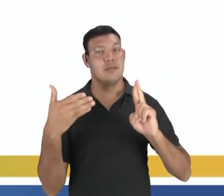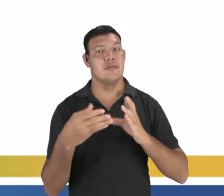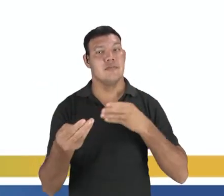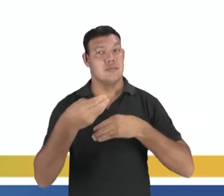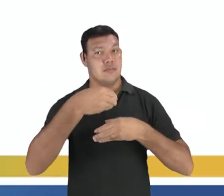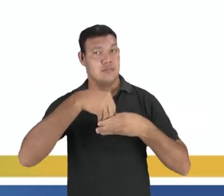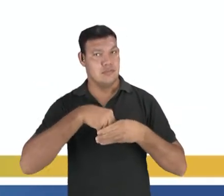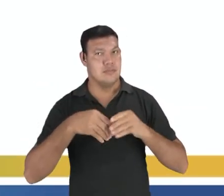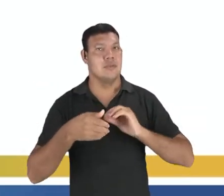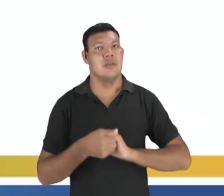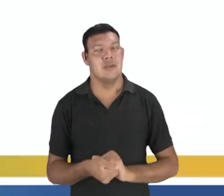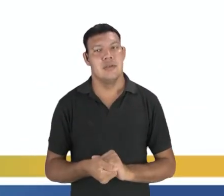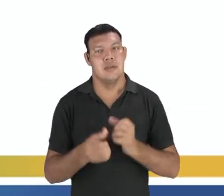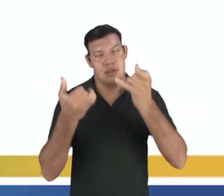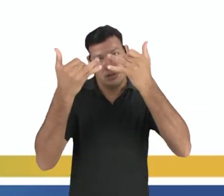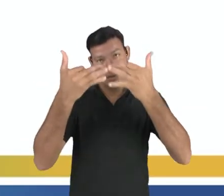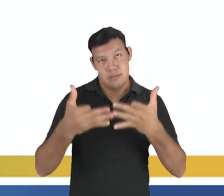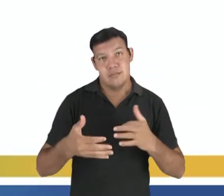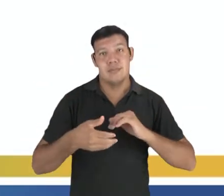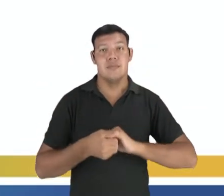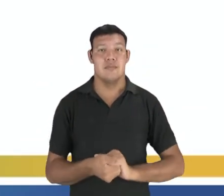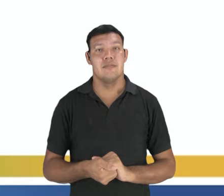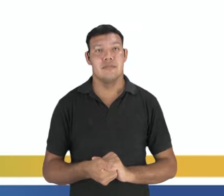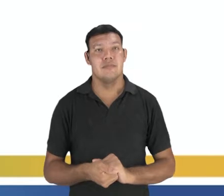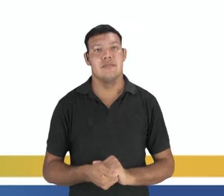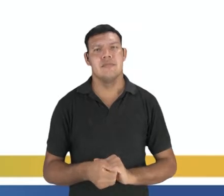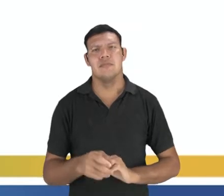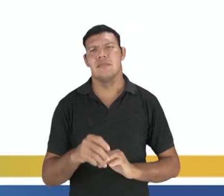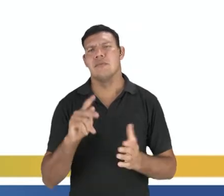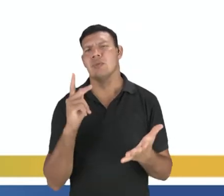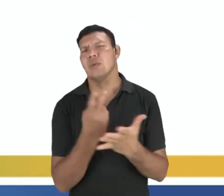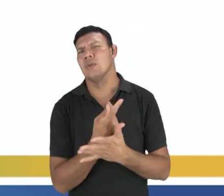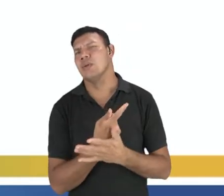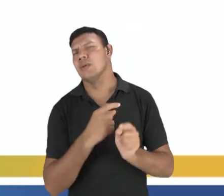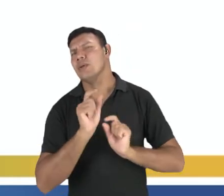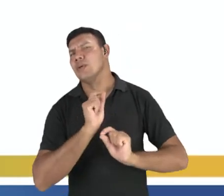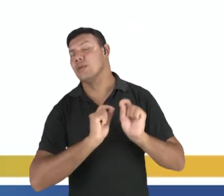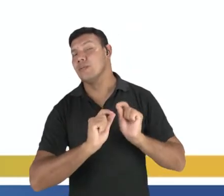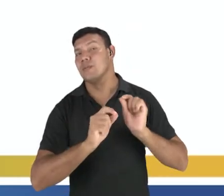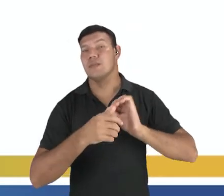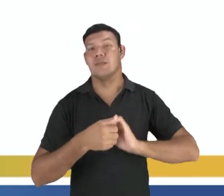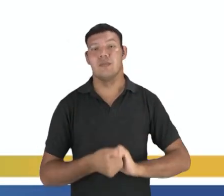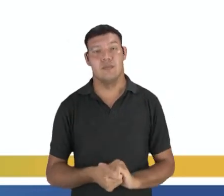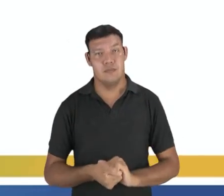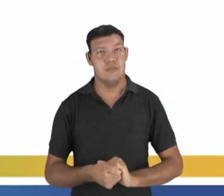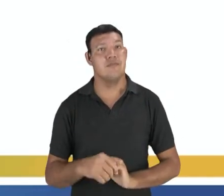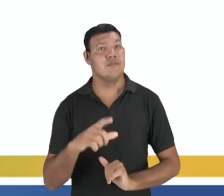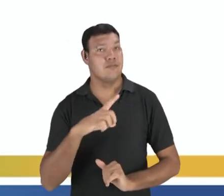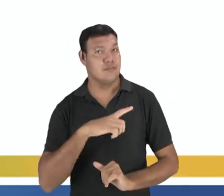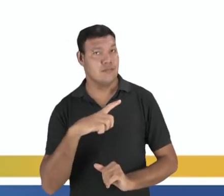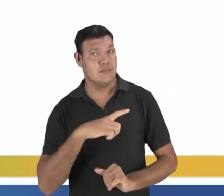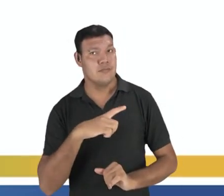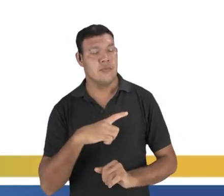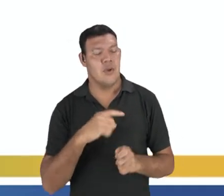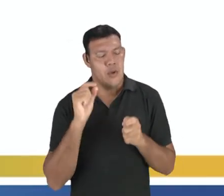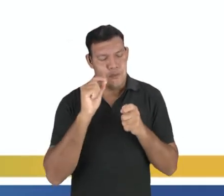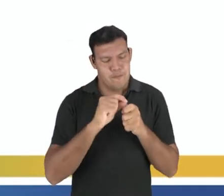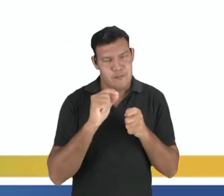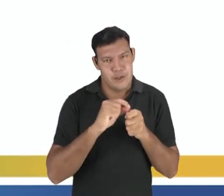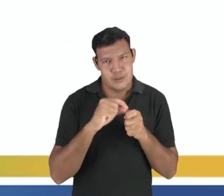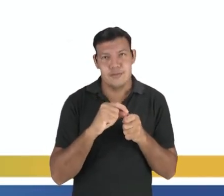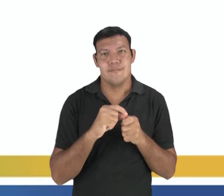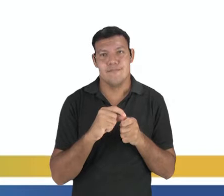órgãos internos, como eu falei para vocês, o que vai acontecer nos órgãos internos? Vai acontecer a